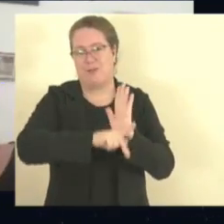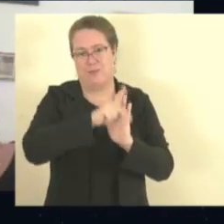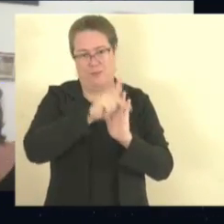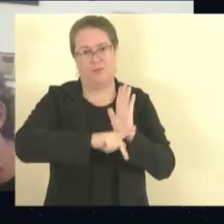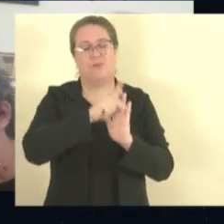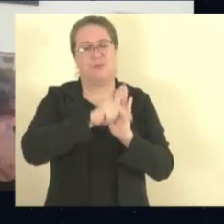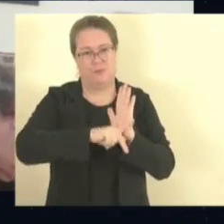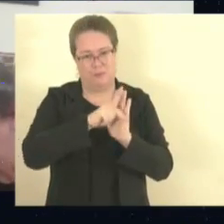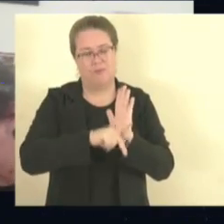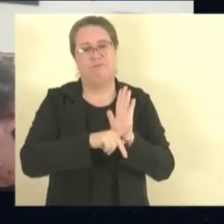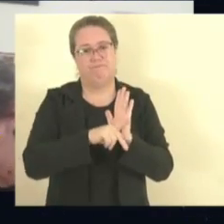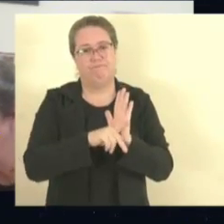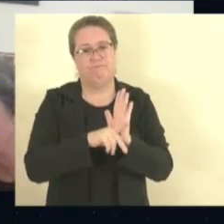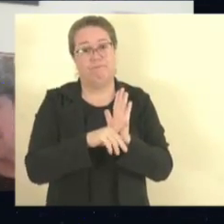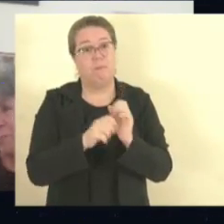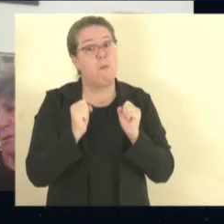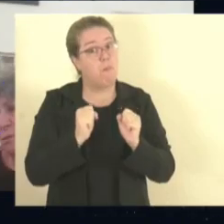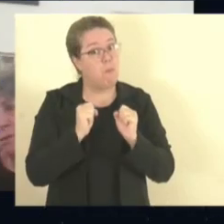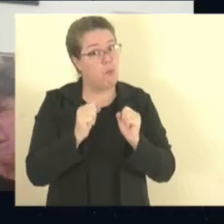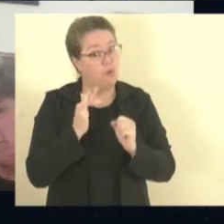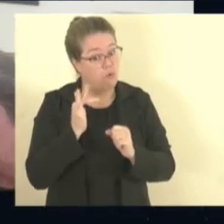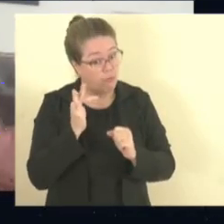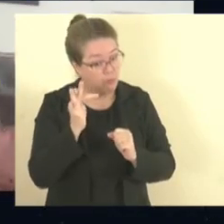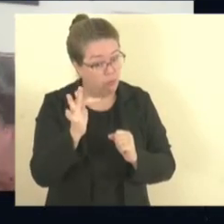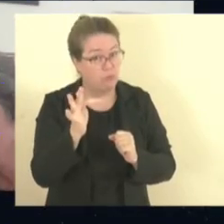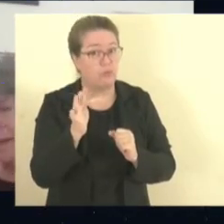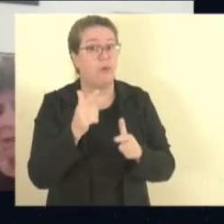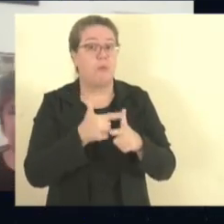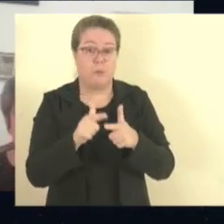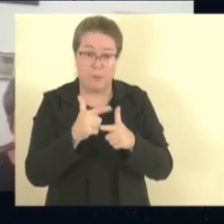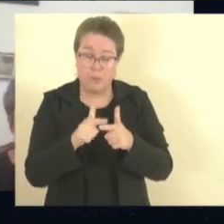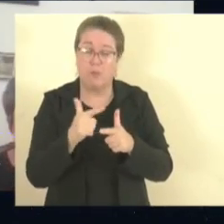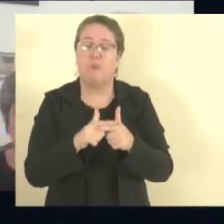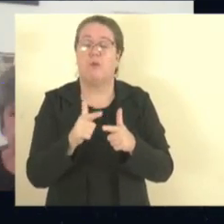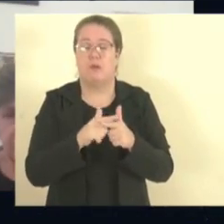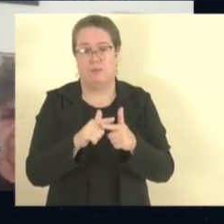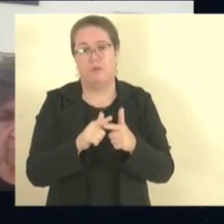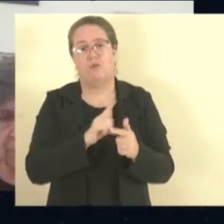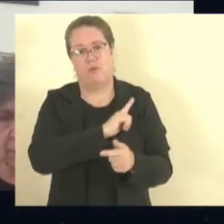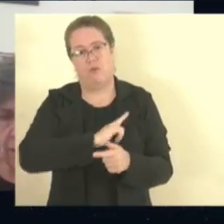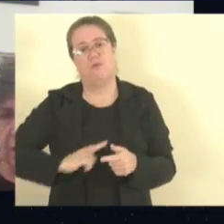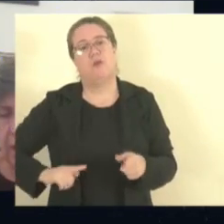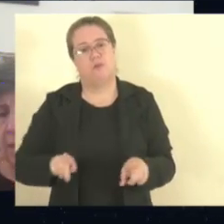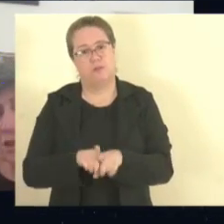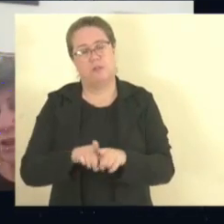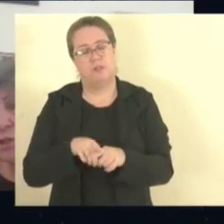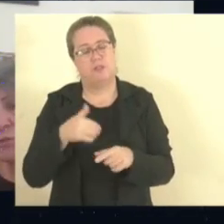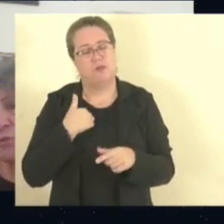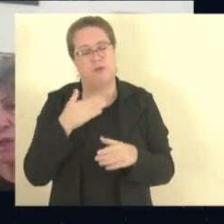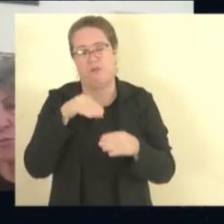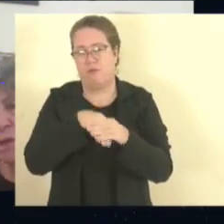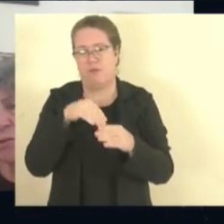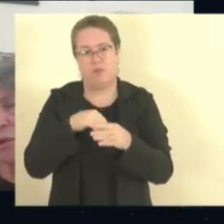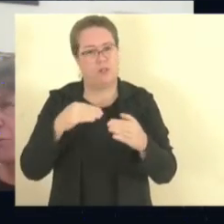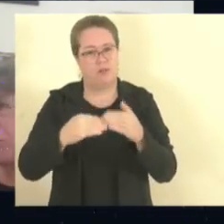que pode comprometer futuras gestões, aí o meu voto vai ser contrário hoje.